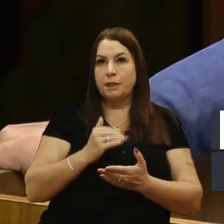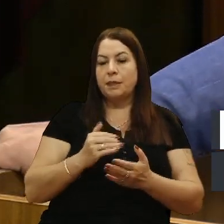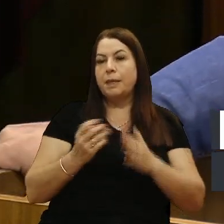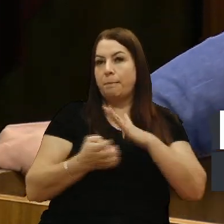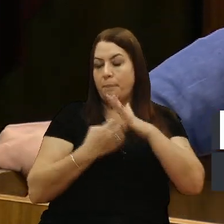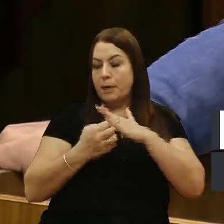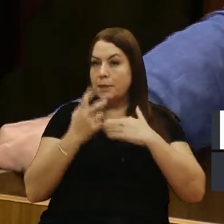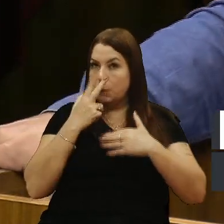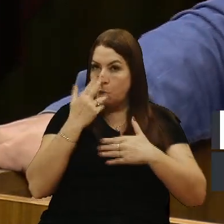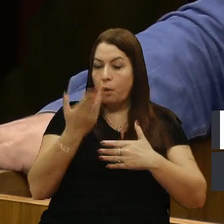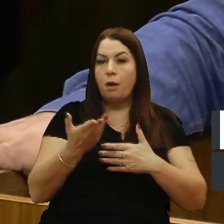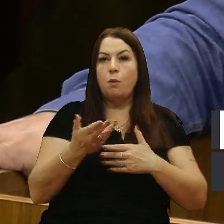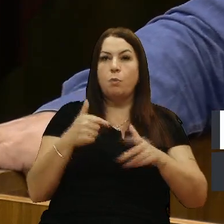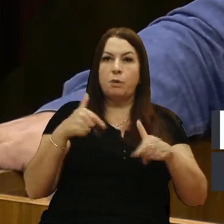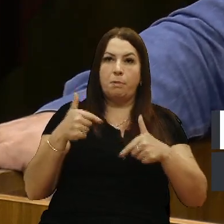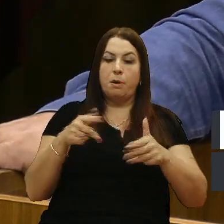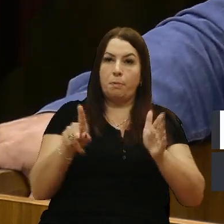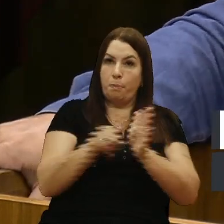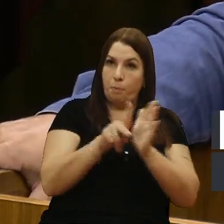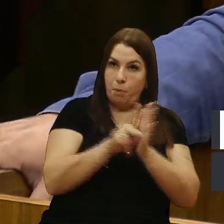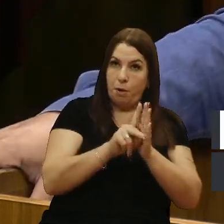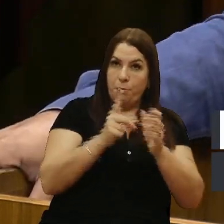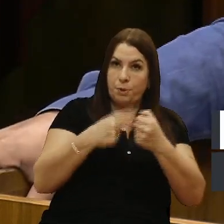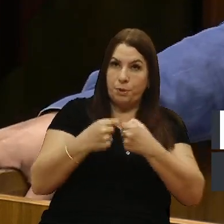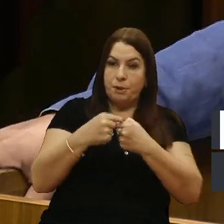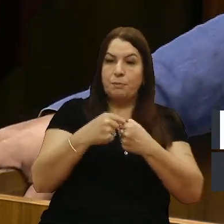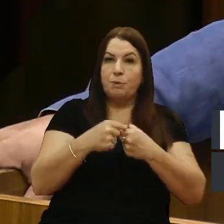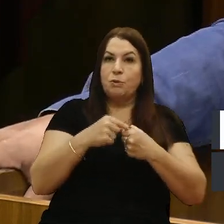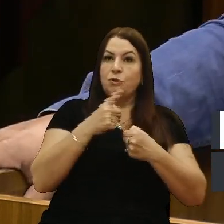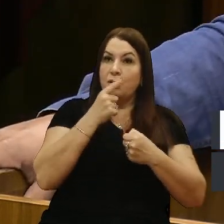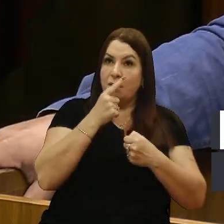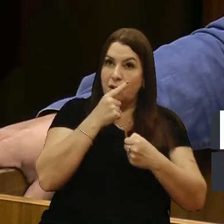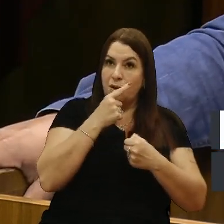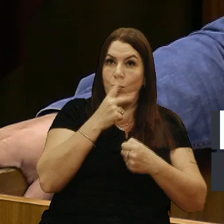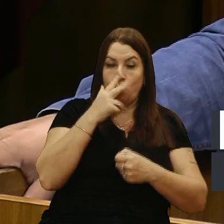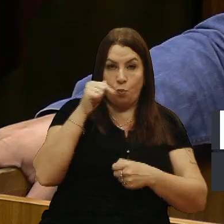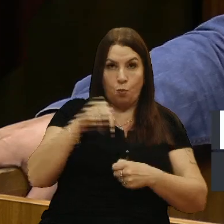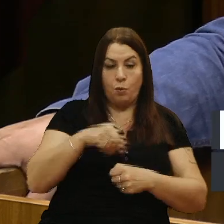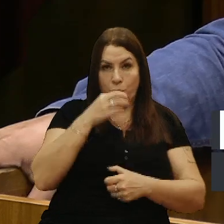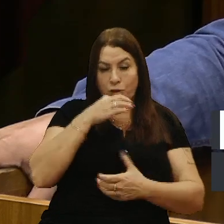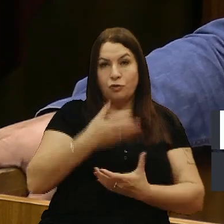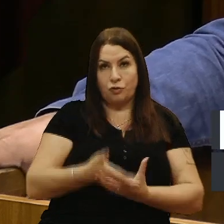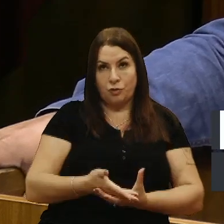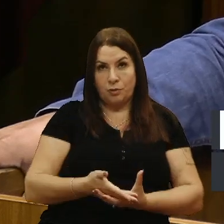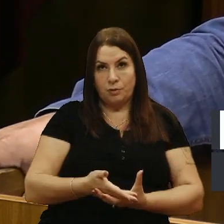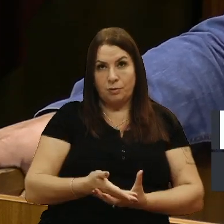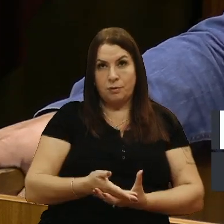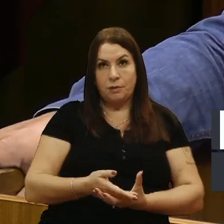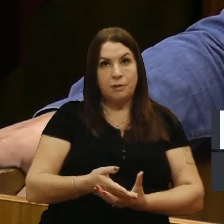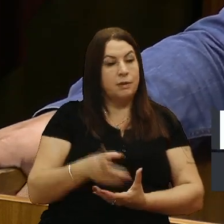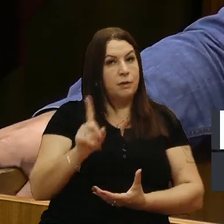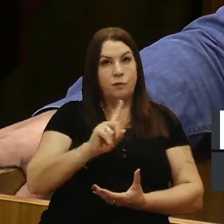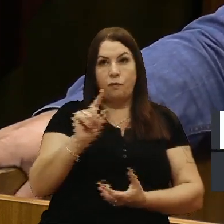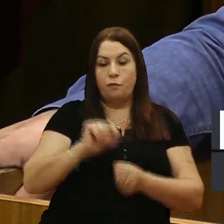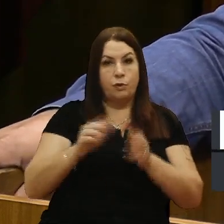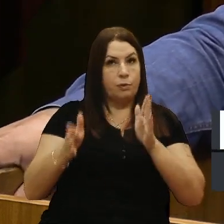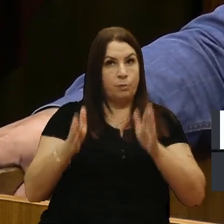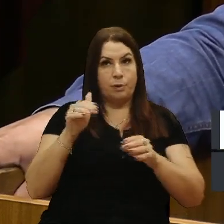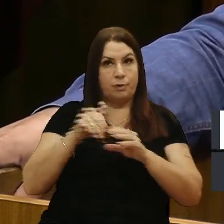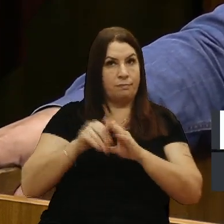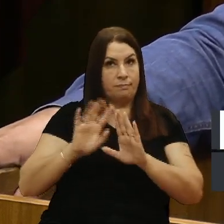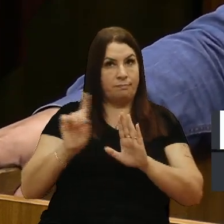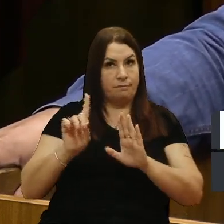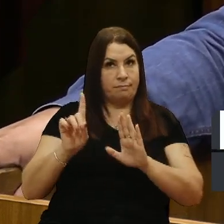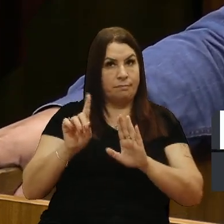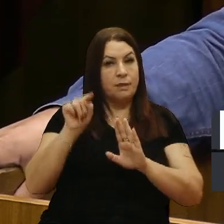autarquias ou serviço próprio de fornecimento de água, como é o caso de Caxias. Se não fosse num período